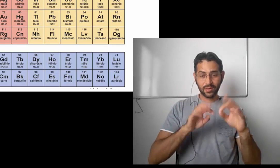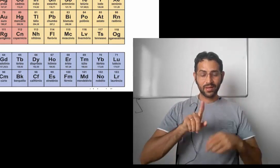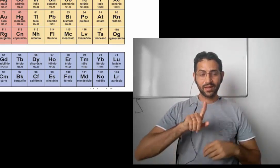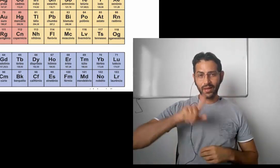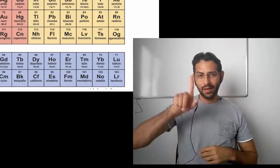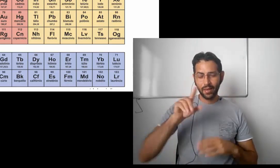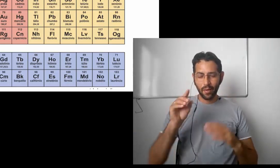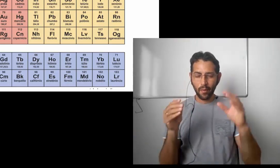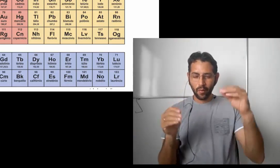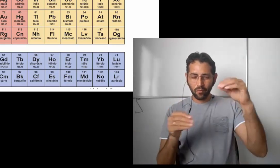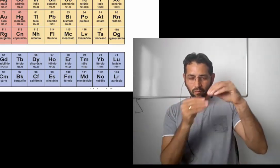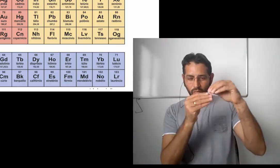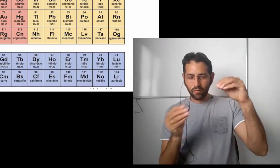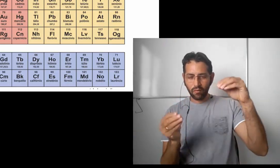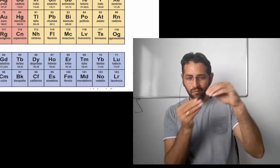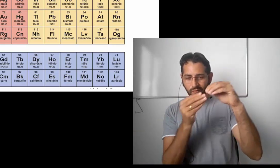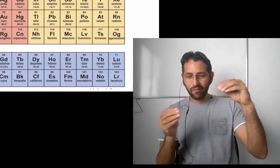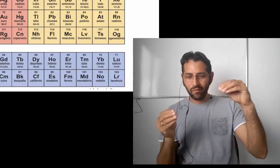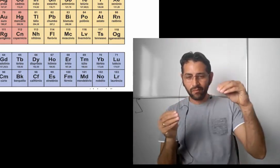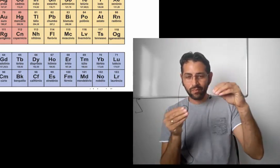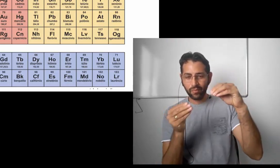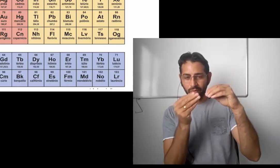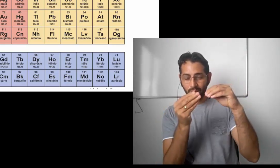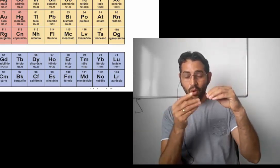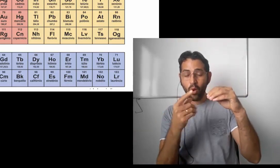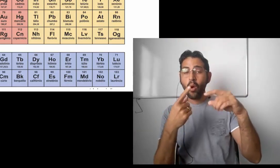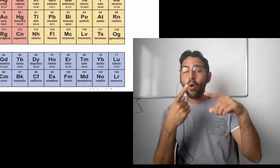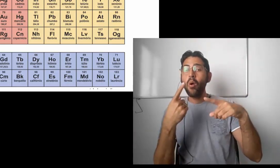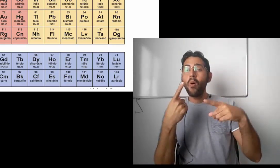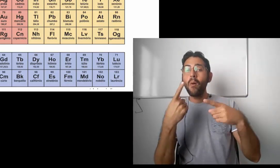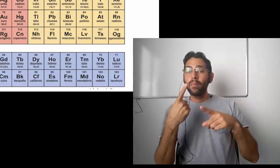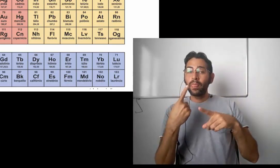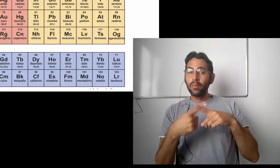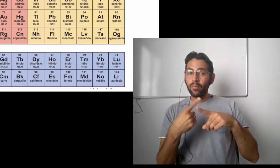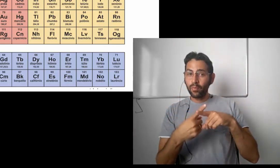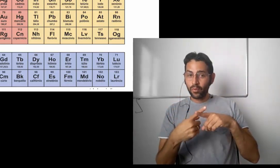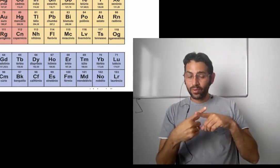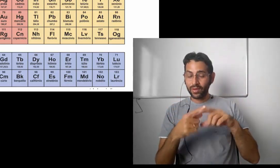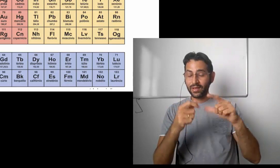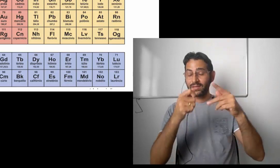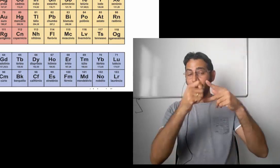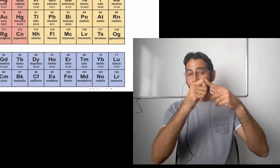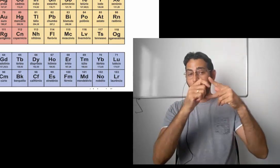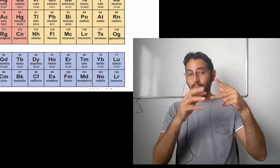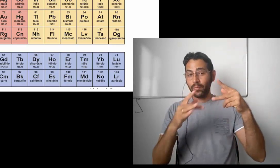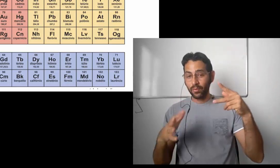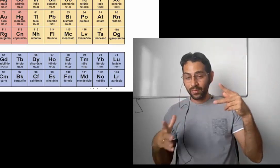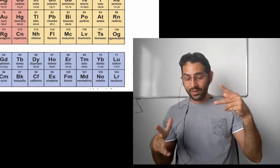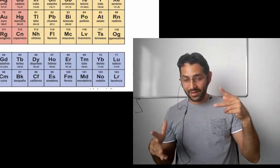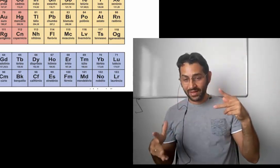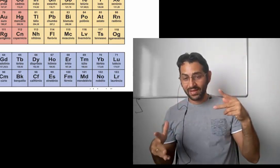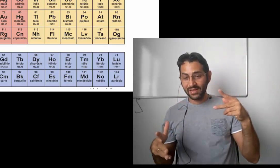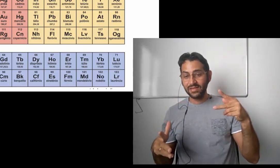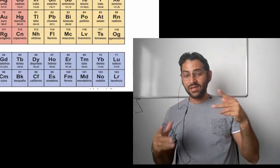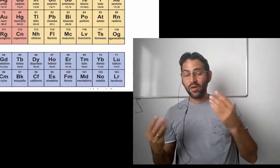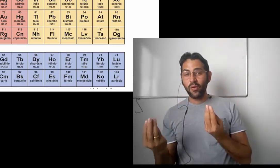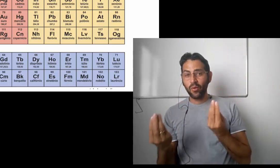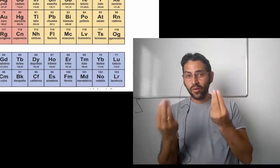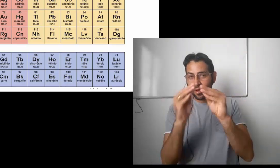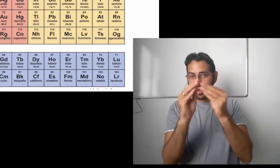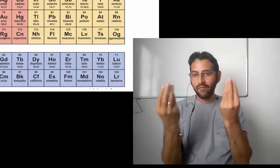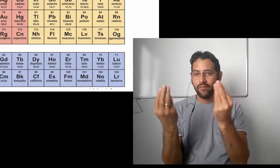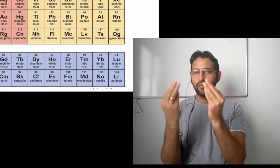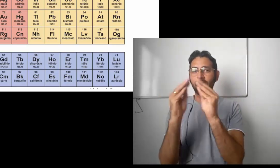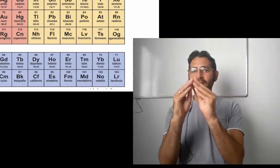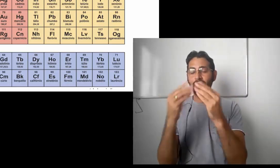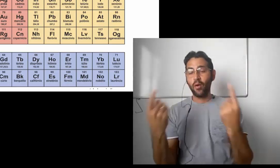também foi decorrente das suas propriedades. Né? Eles não estão localizados nesse cantinho aí,